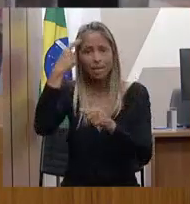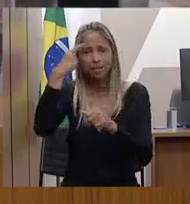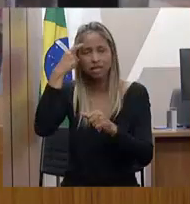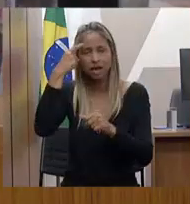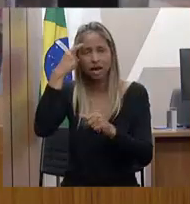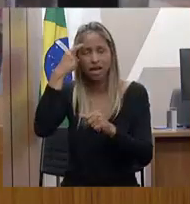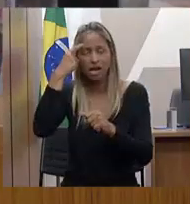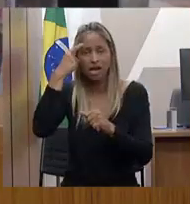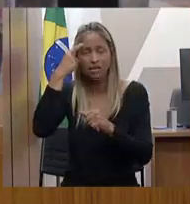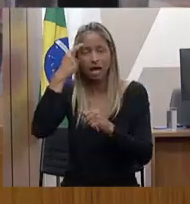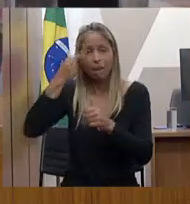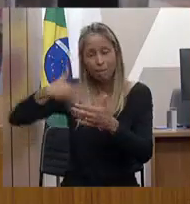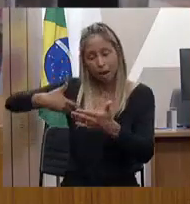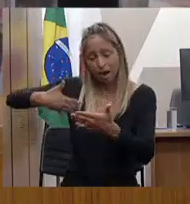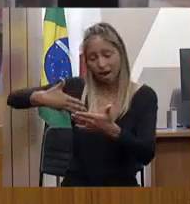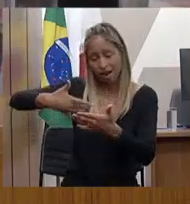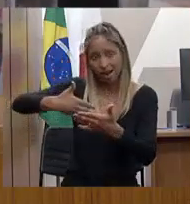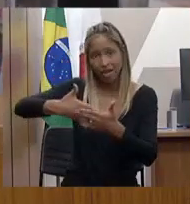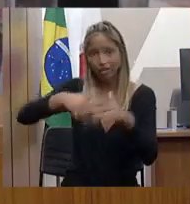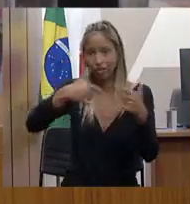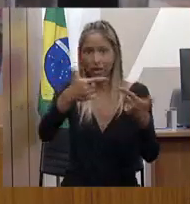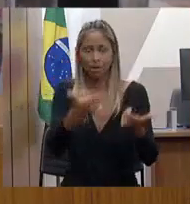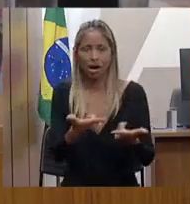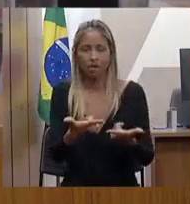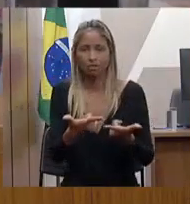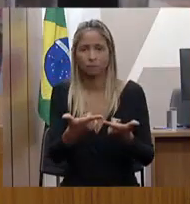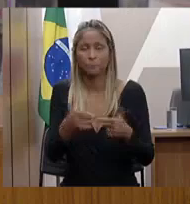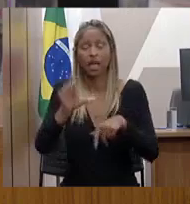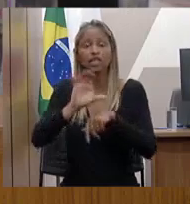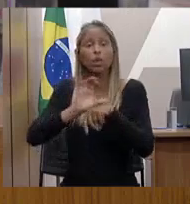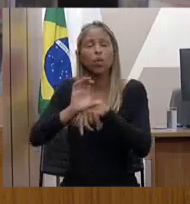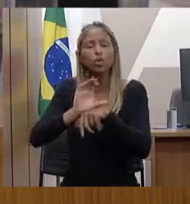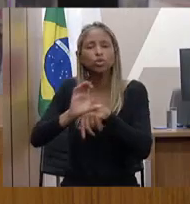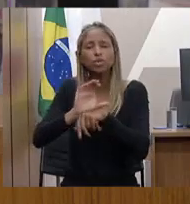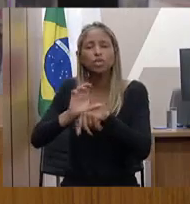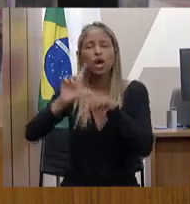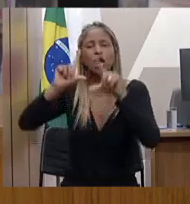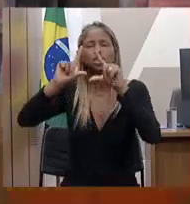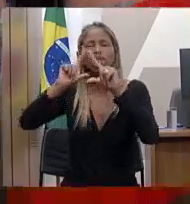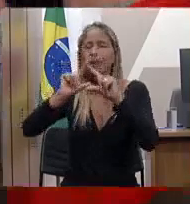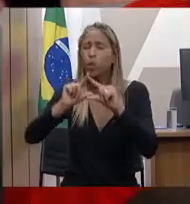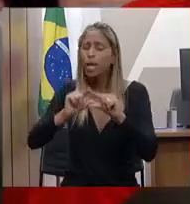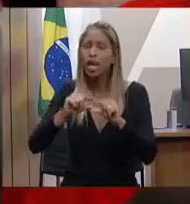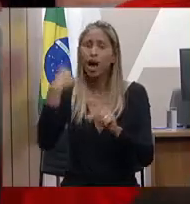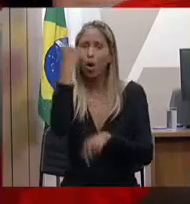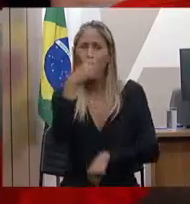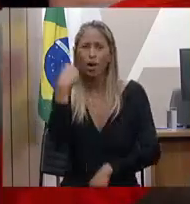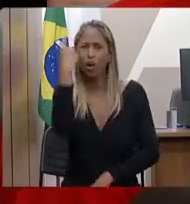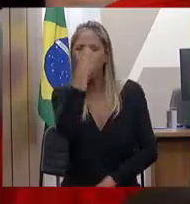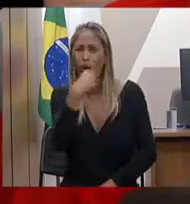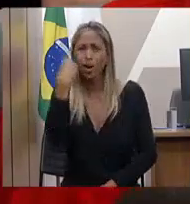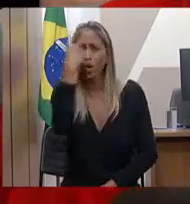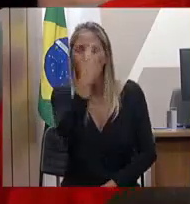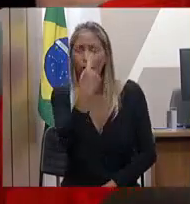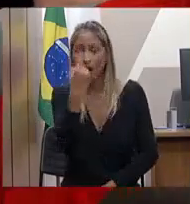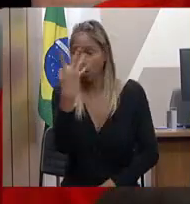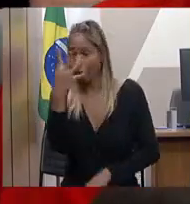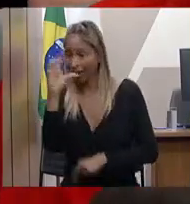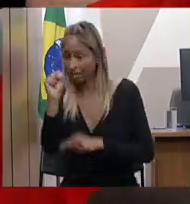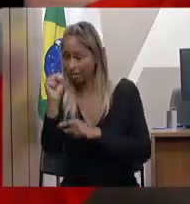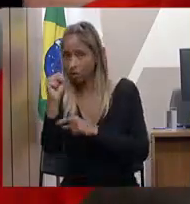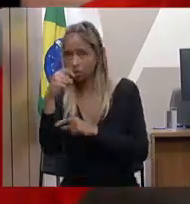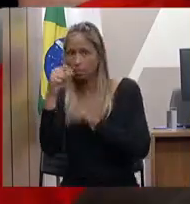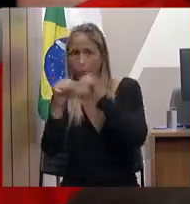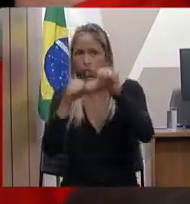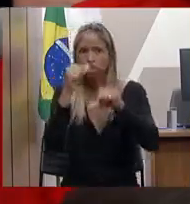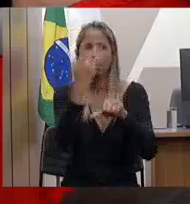questão da jornada de trabalho a luta do movimento sindical da constituinte era redução da jornada de trabalho de 48 para 40 horas